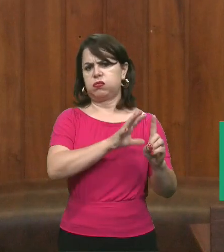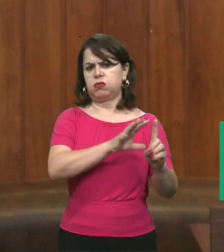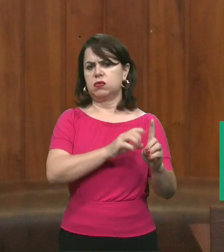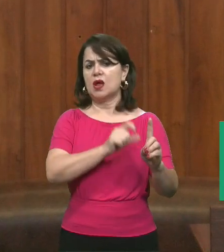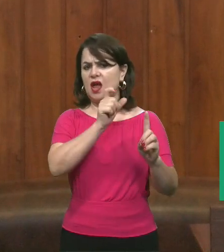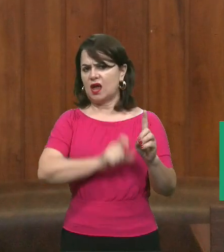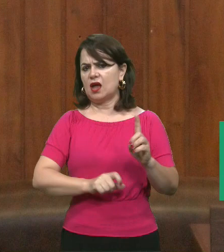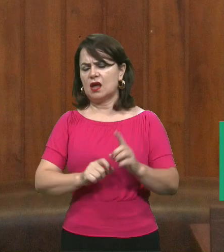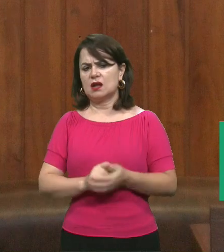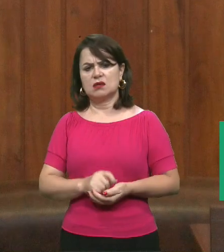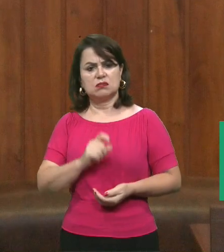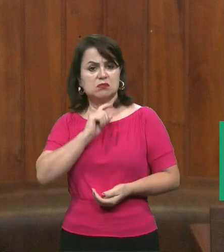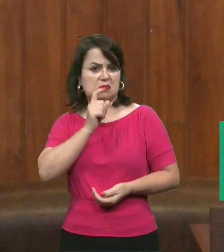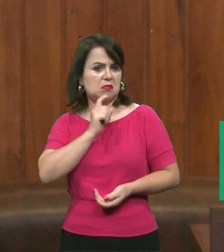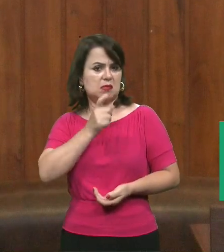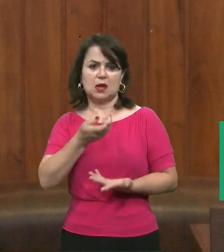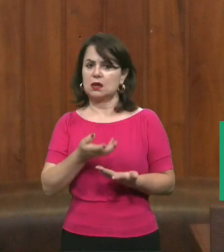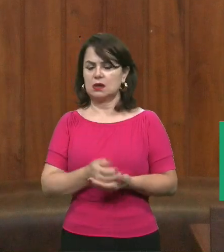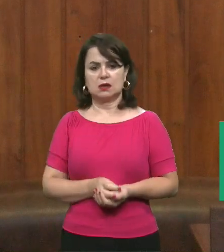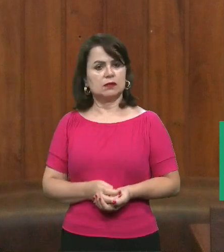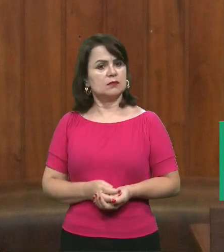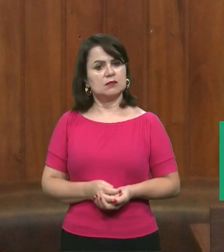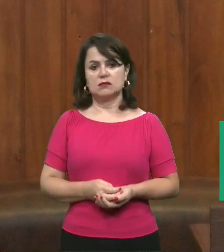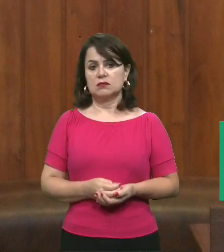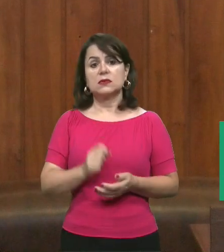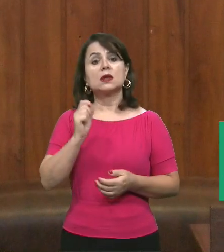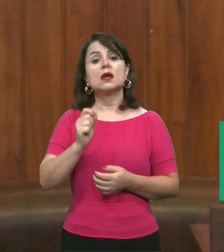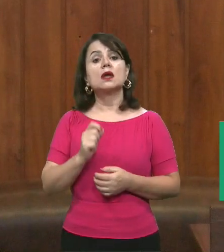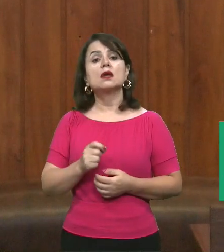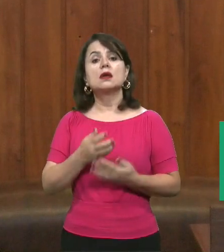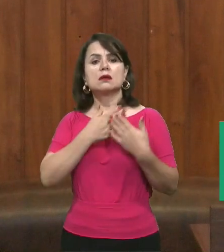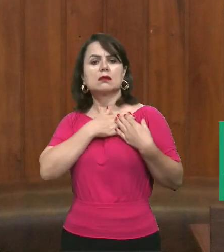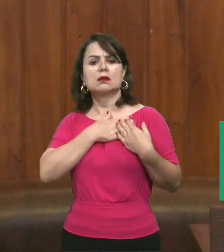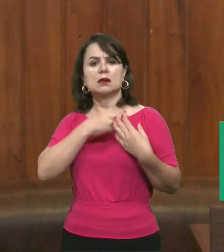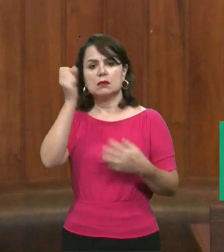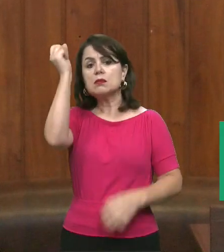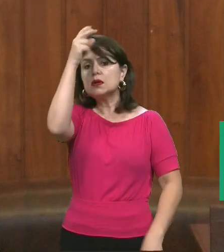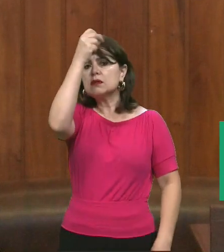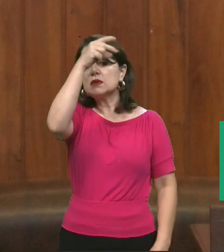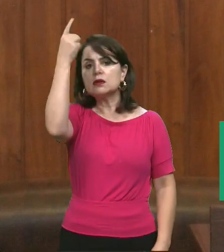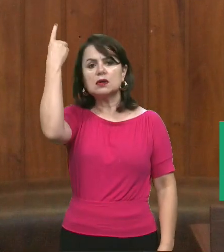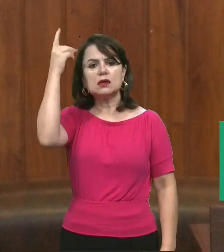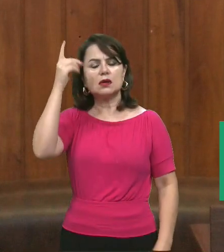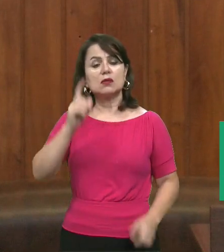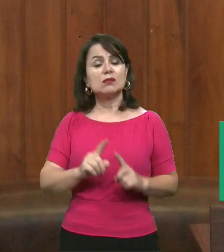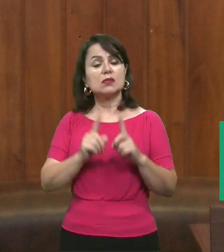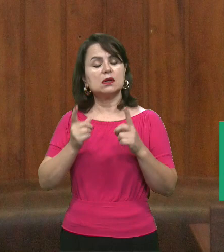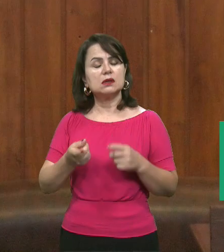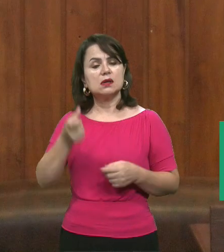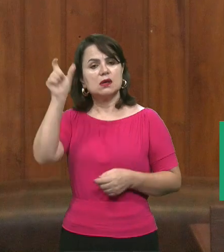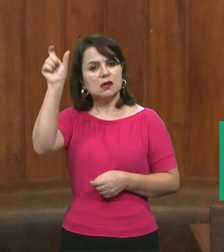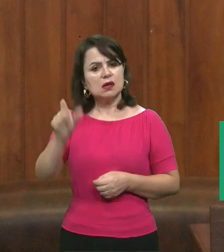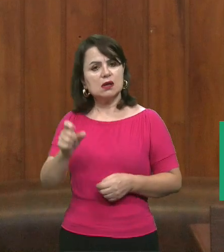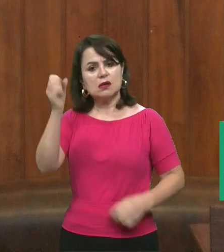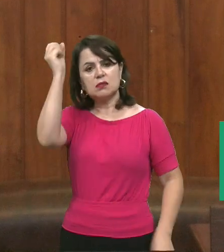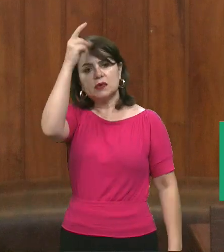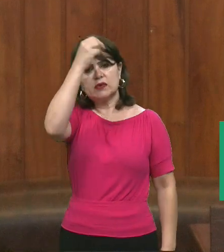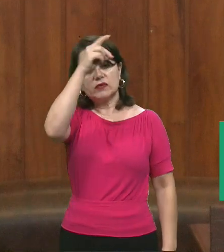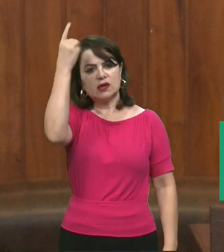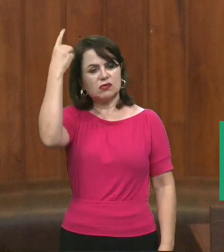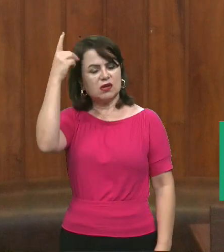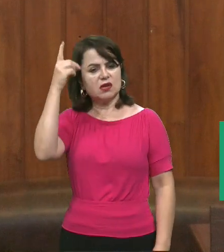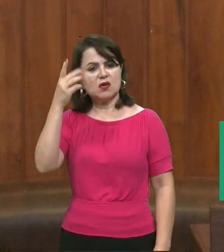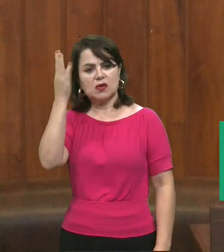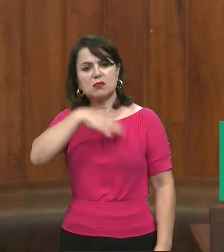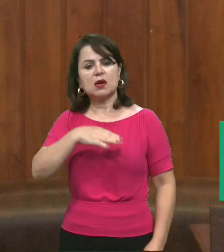ninguém na fita. O prefeito tem que tomar a providência. Mas como ele não é generoso, ele é calculista, frio, cruel, ele não